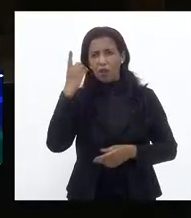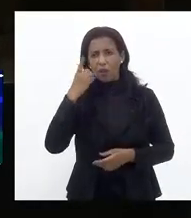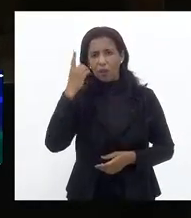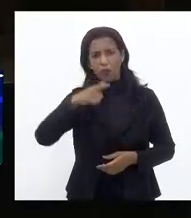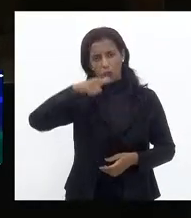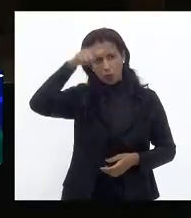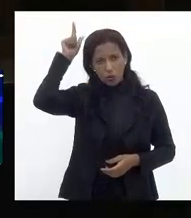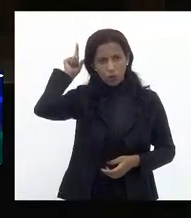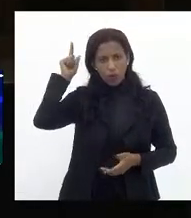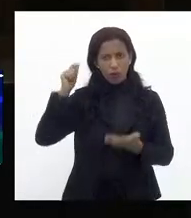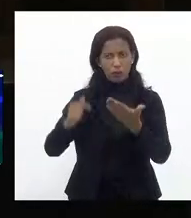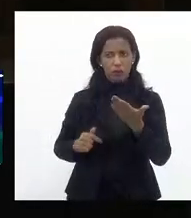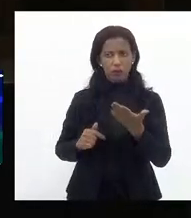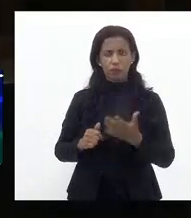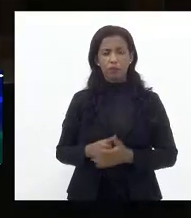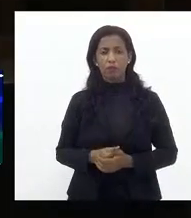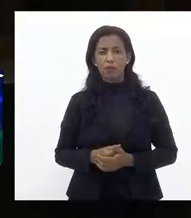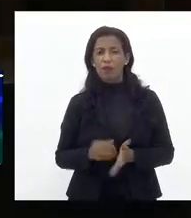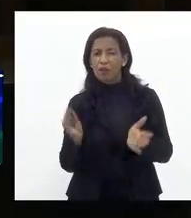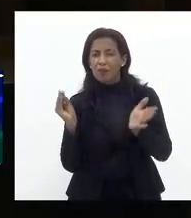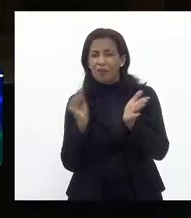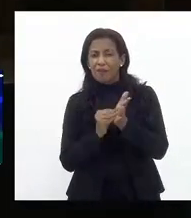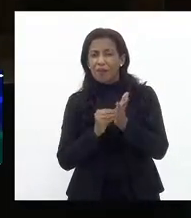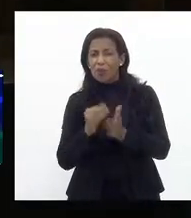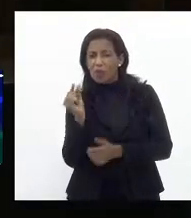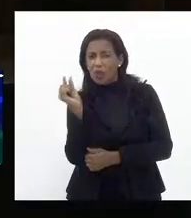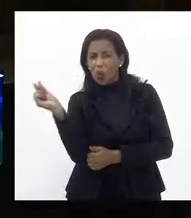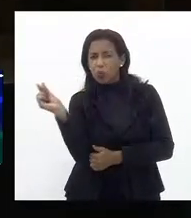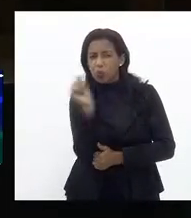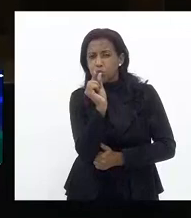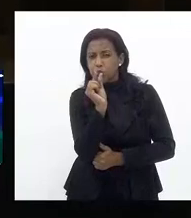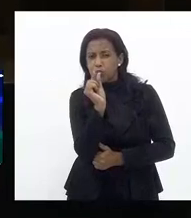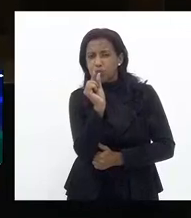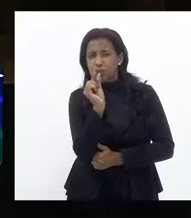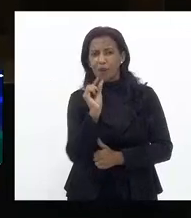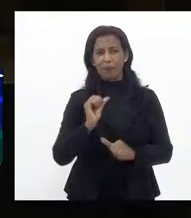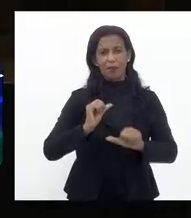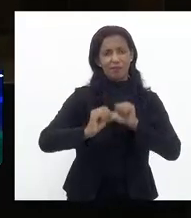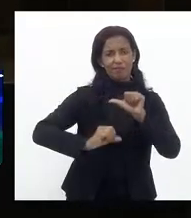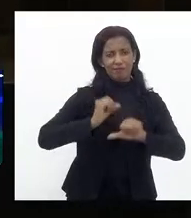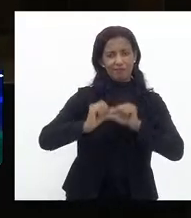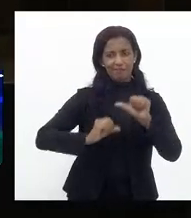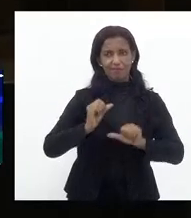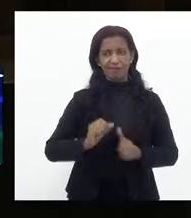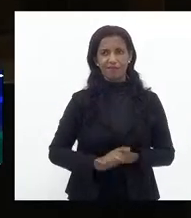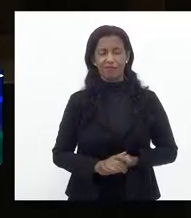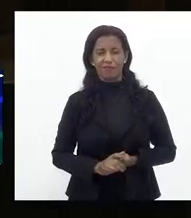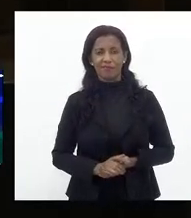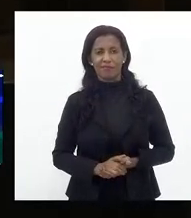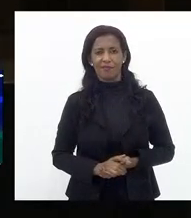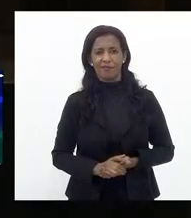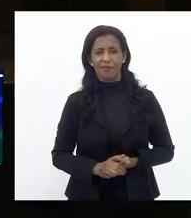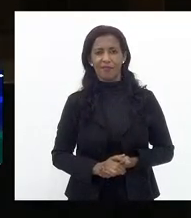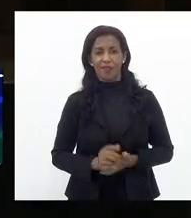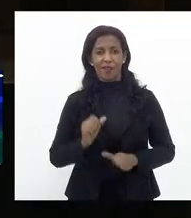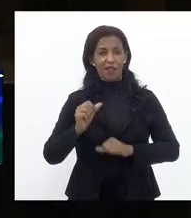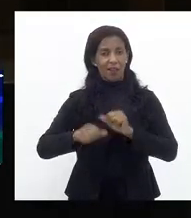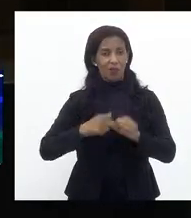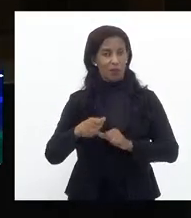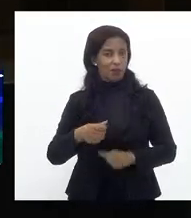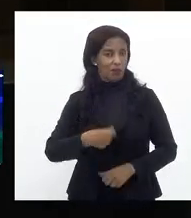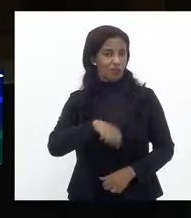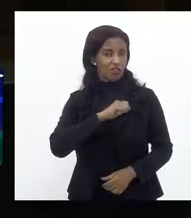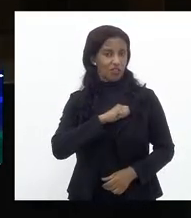Luiz Paulo, falta apenas um item para se enquadrar na reforma, a reforma na recuperação